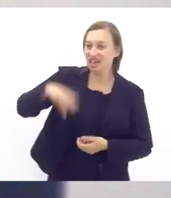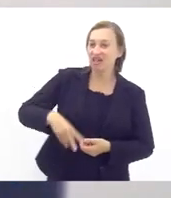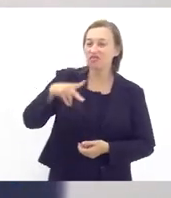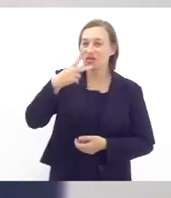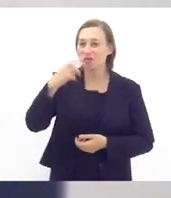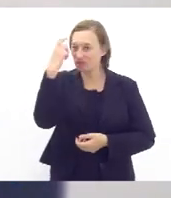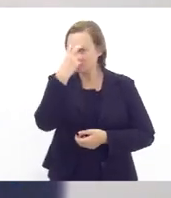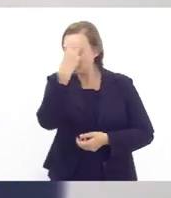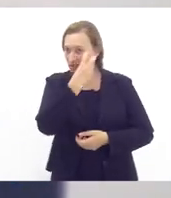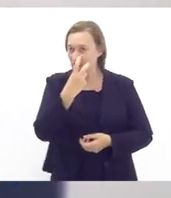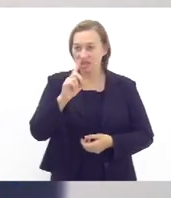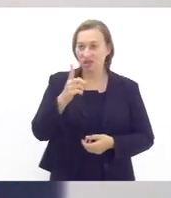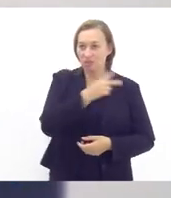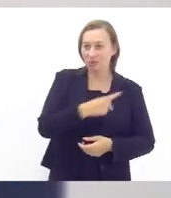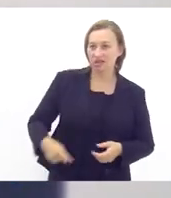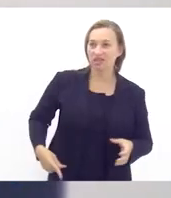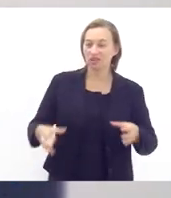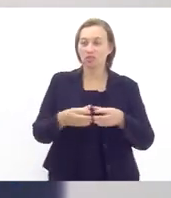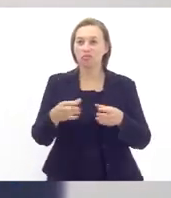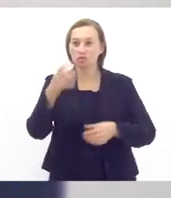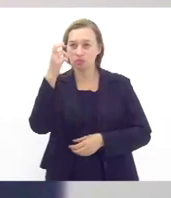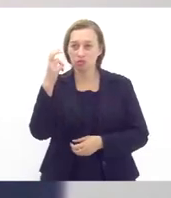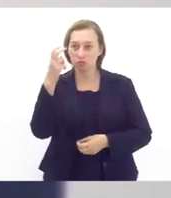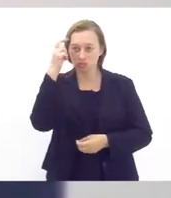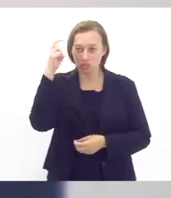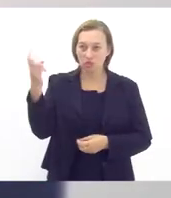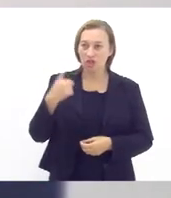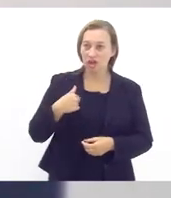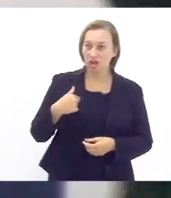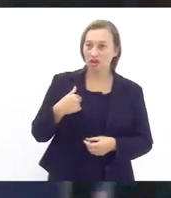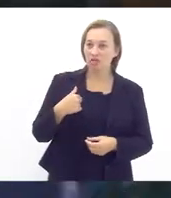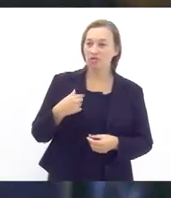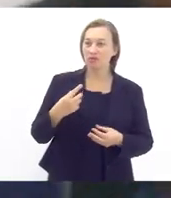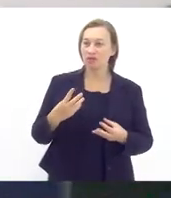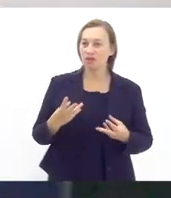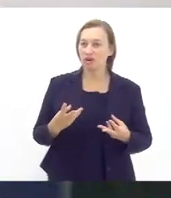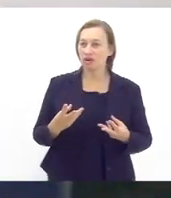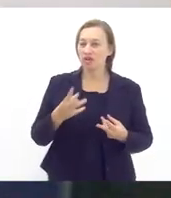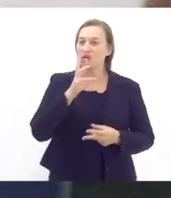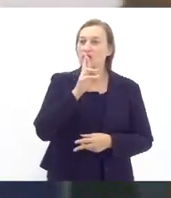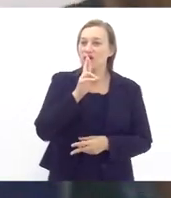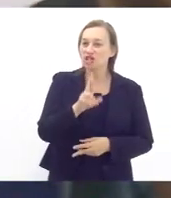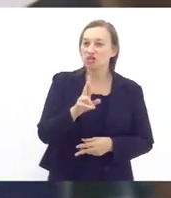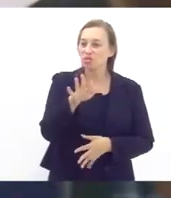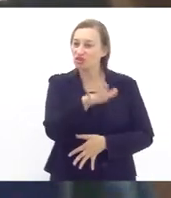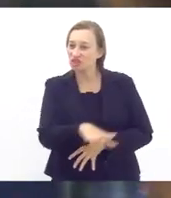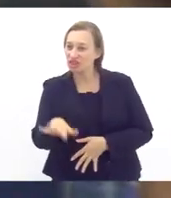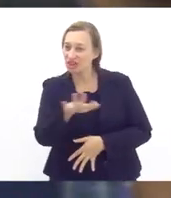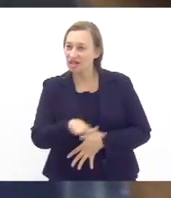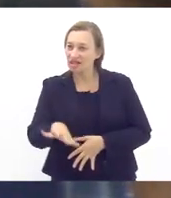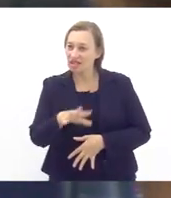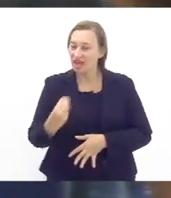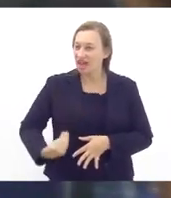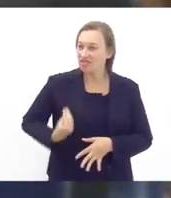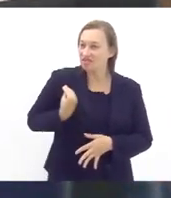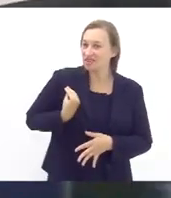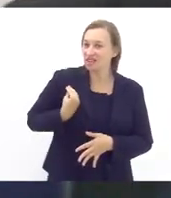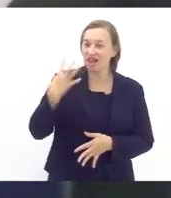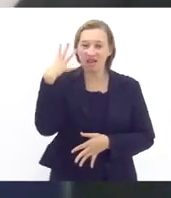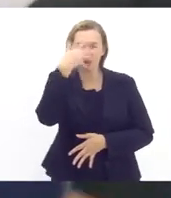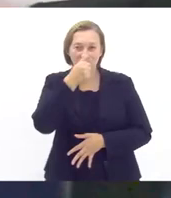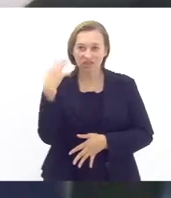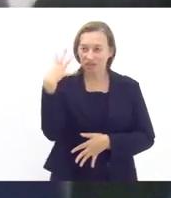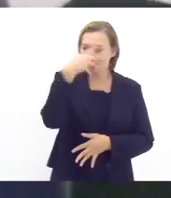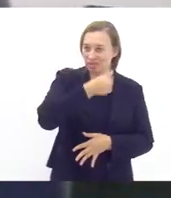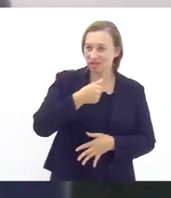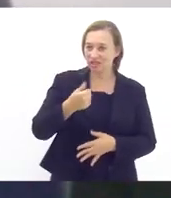Verônica Lima não deveria ser presidente da Comissão de cultura eu fico com a pureza da resposta das crianças é a vida é bonita